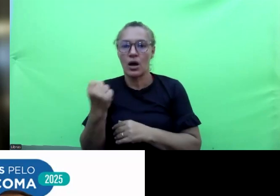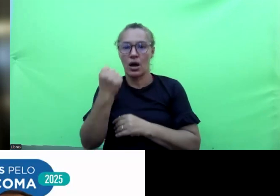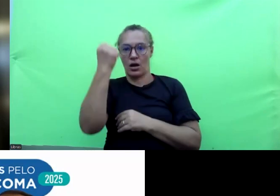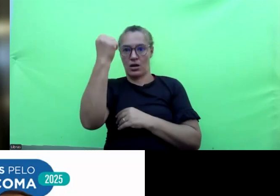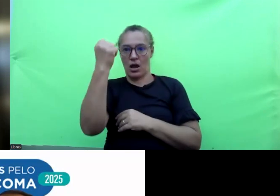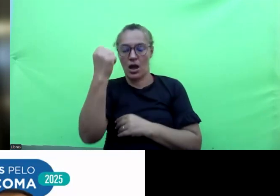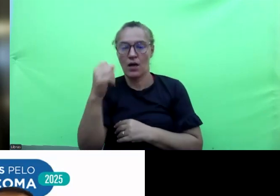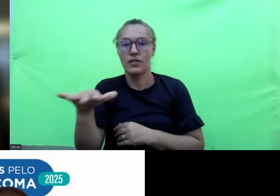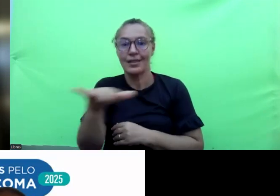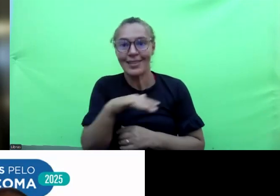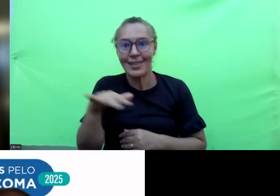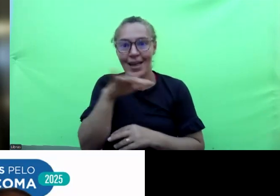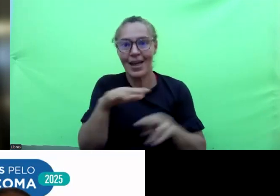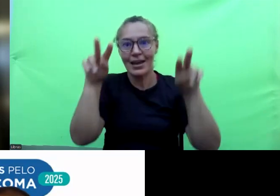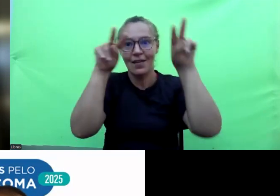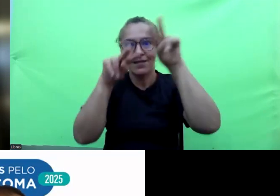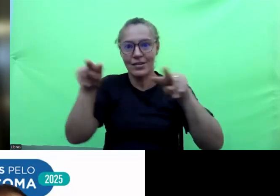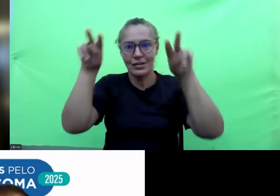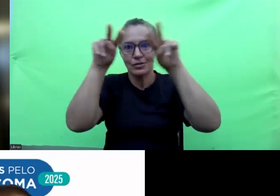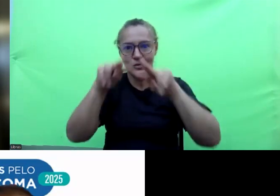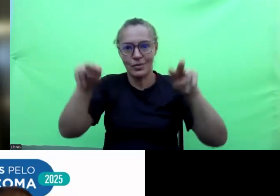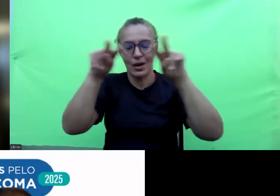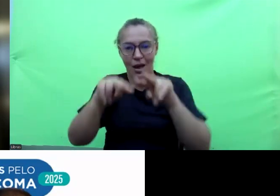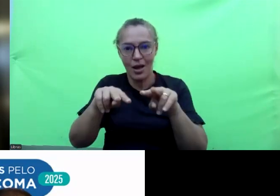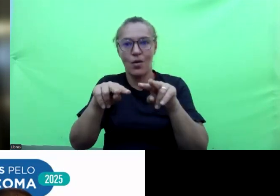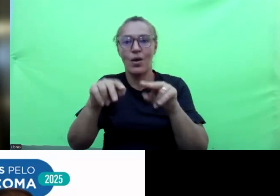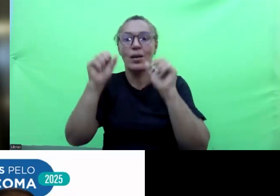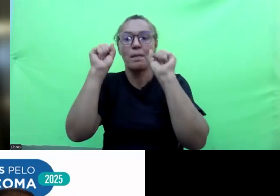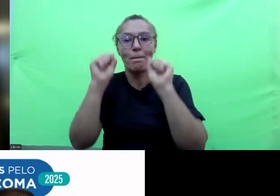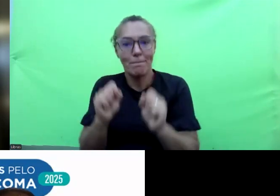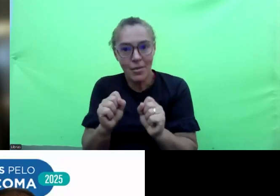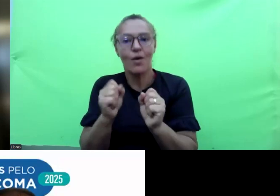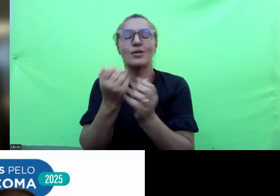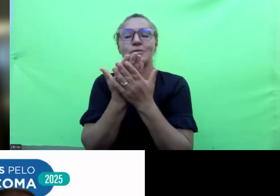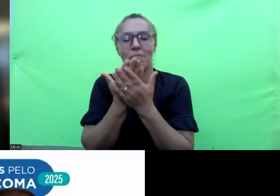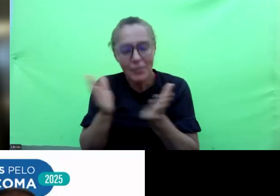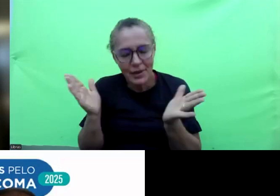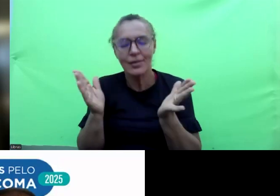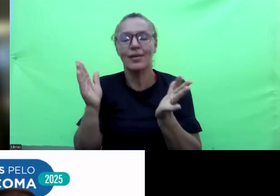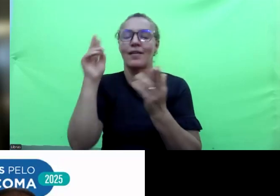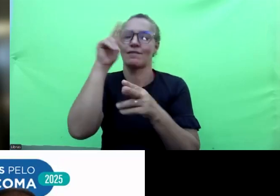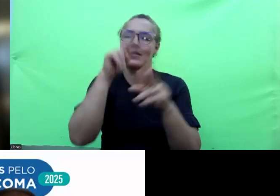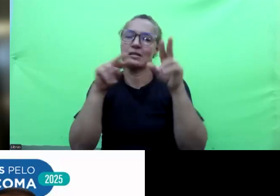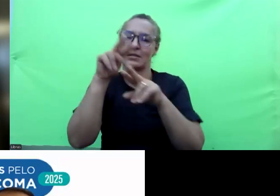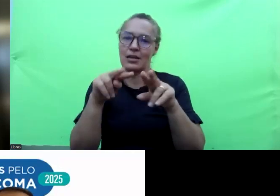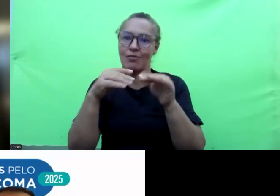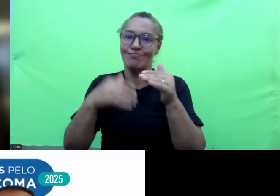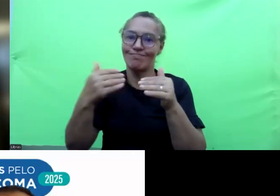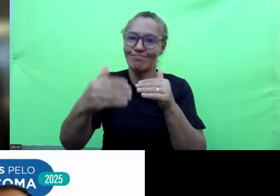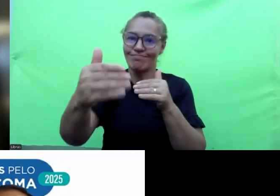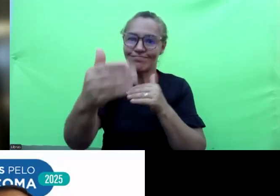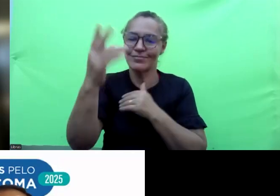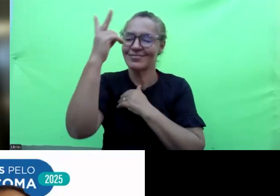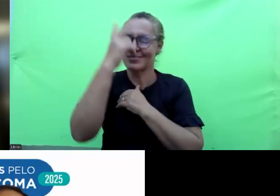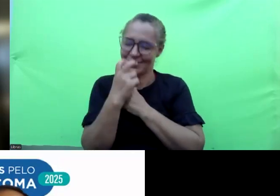de visão, a chance de ela perder visão e ficar cega é muito grande,